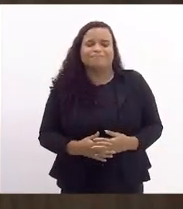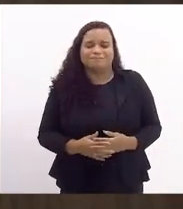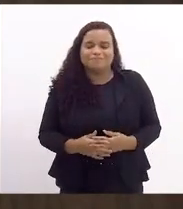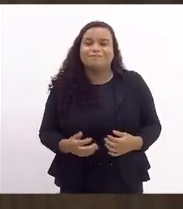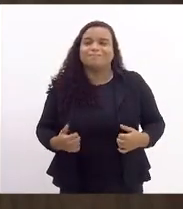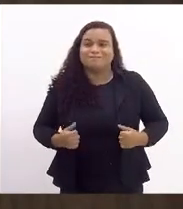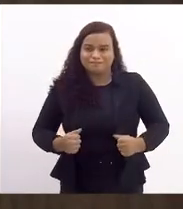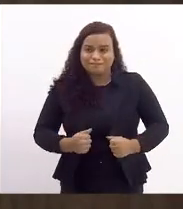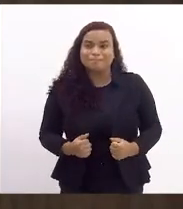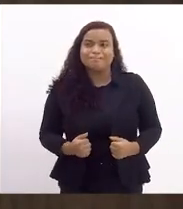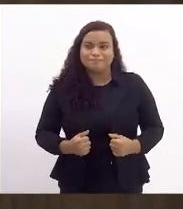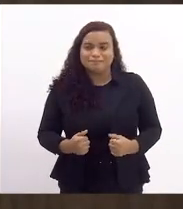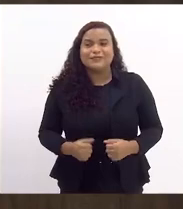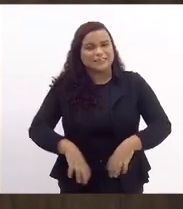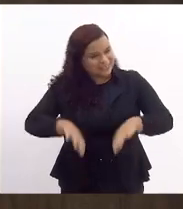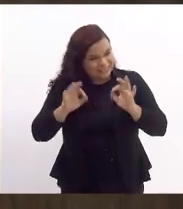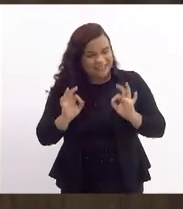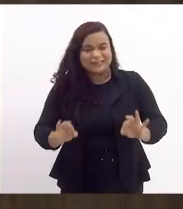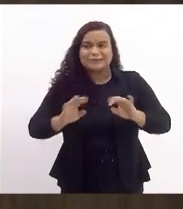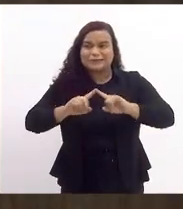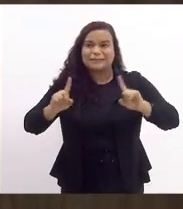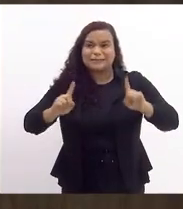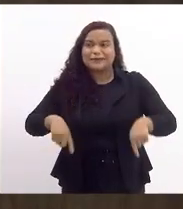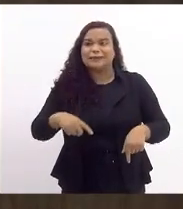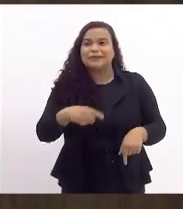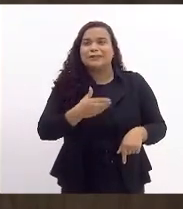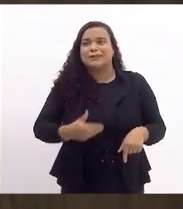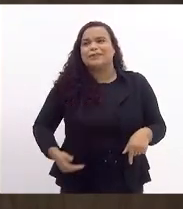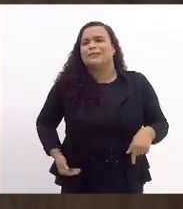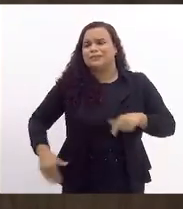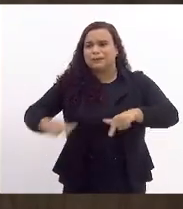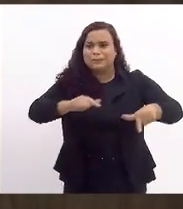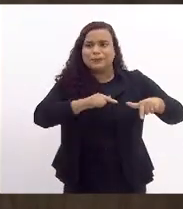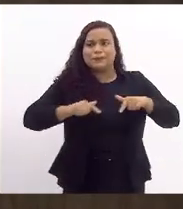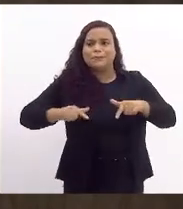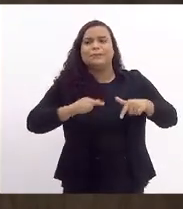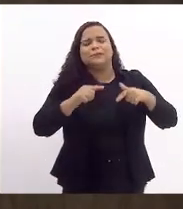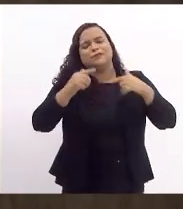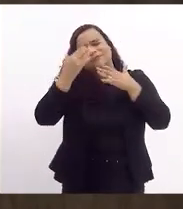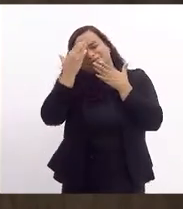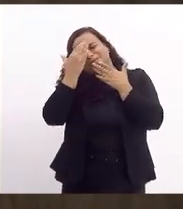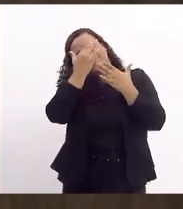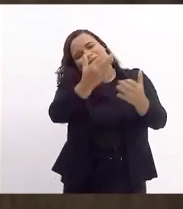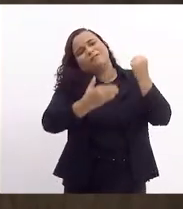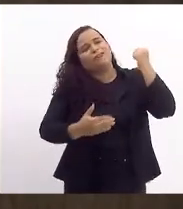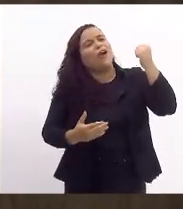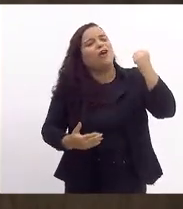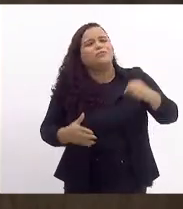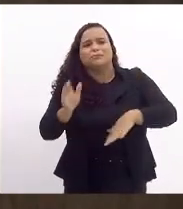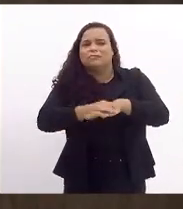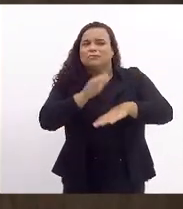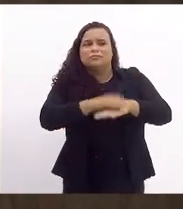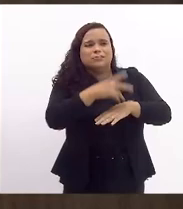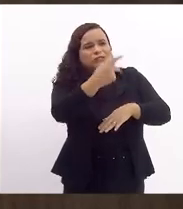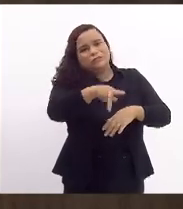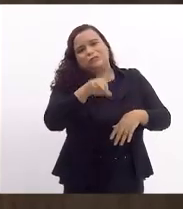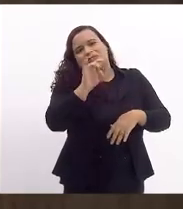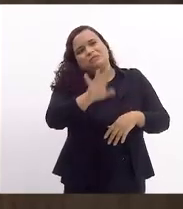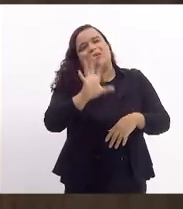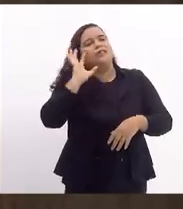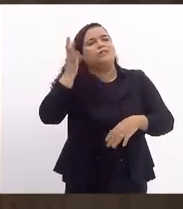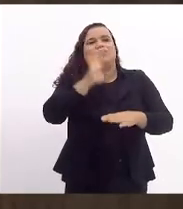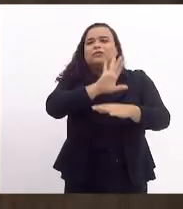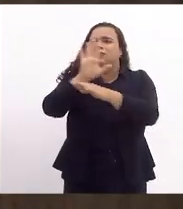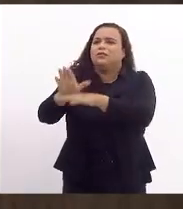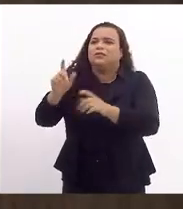Eu tenho certeza que o funcionalismo lhe agradece demais porque só o senhor mesmo para